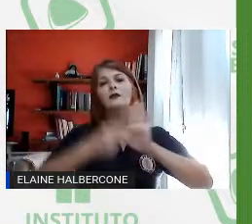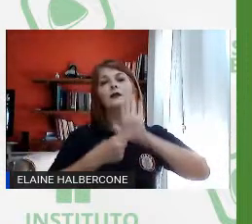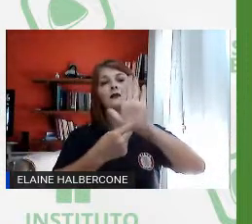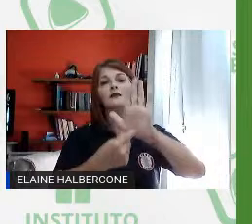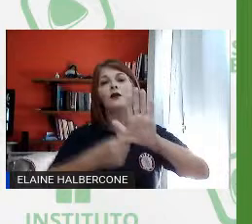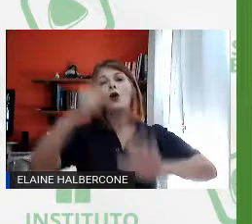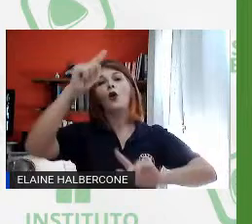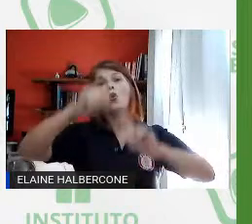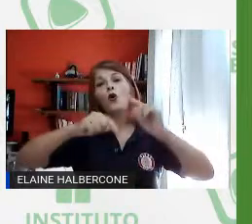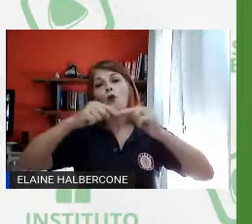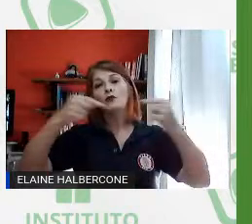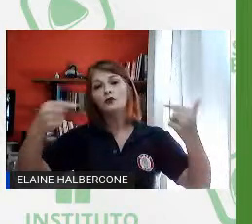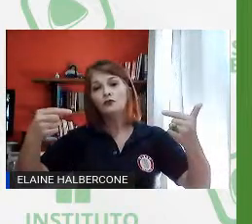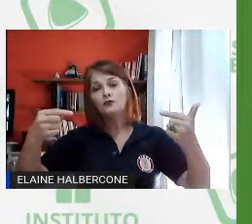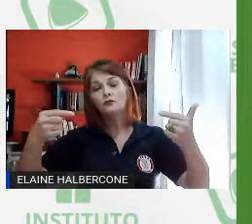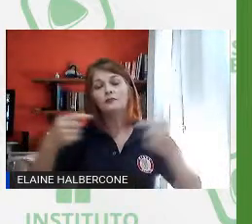objetos.